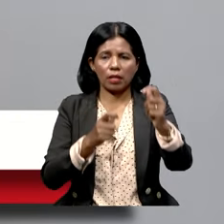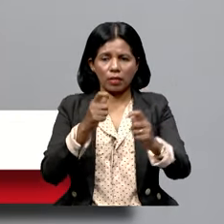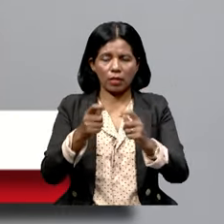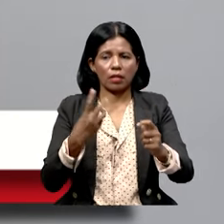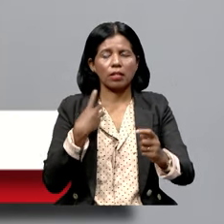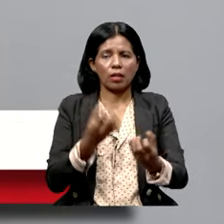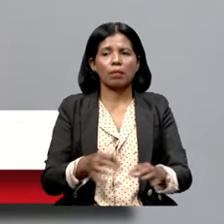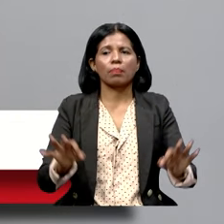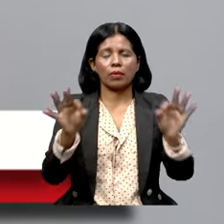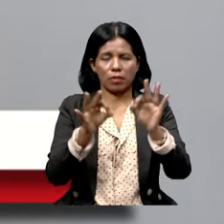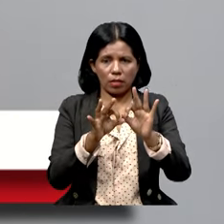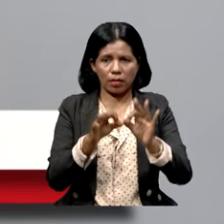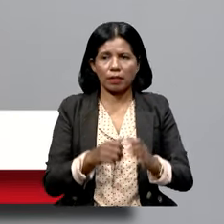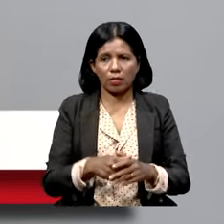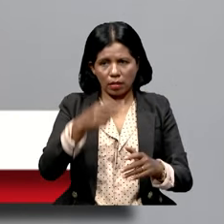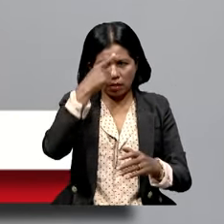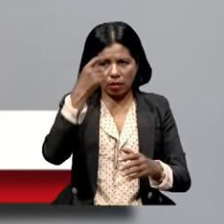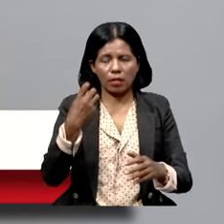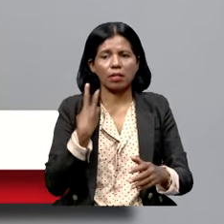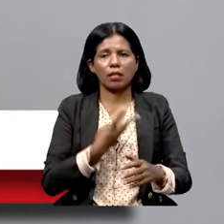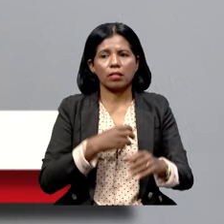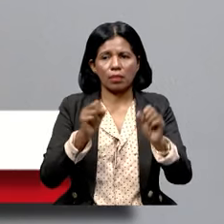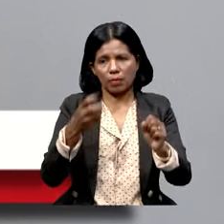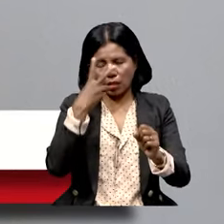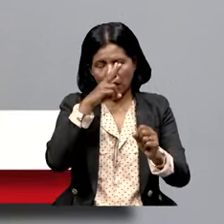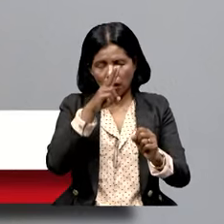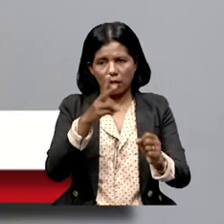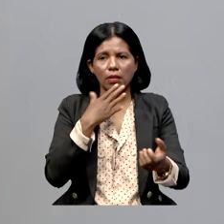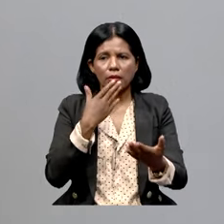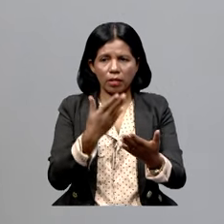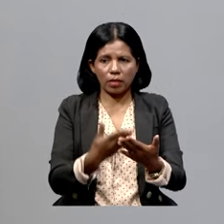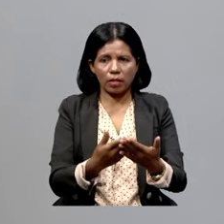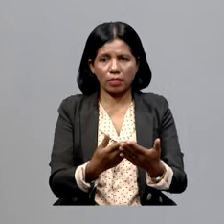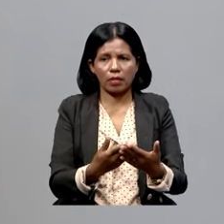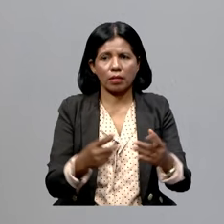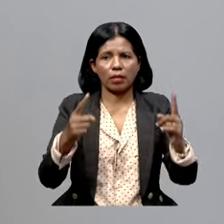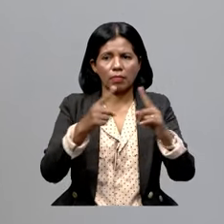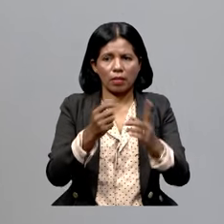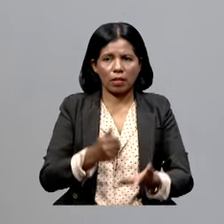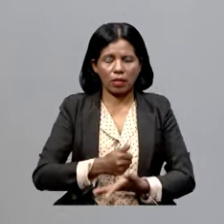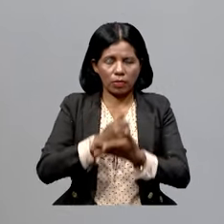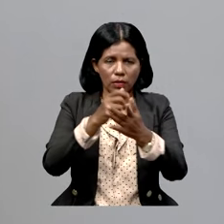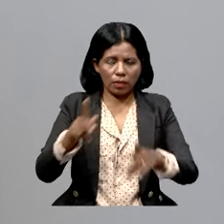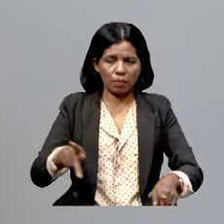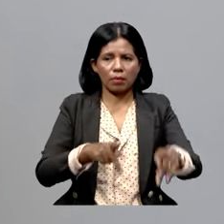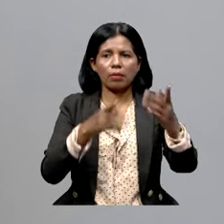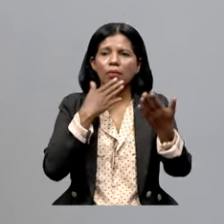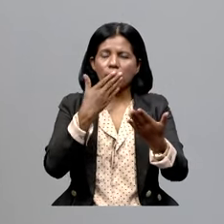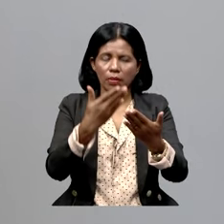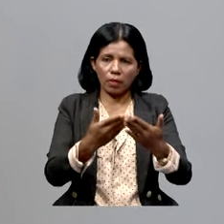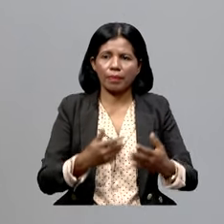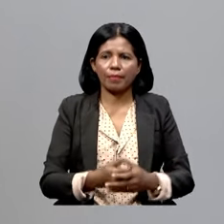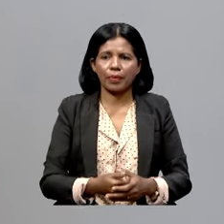muntu importante, tamba ita bele hare ba efisiensia efikas ba servidor publiku ne be maka dia, e